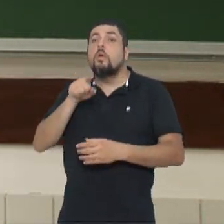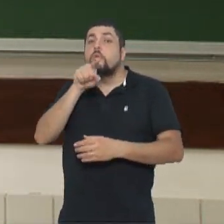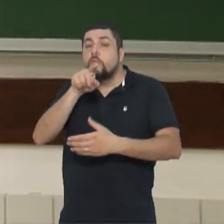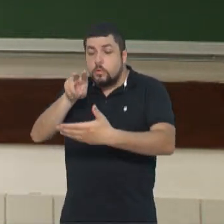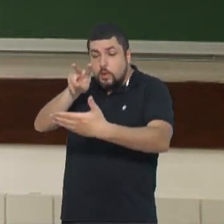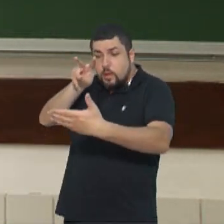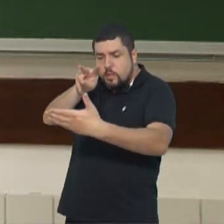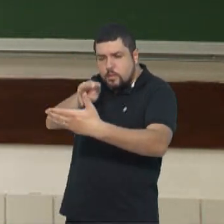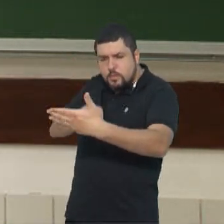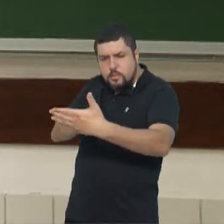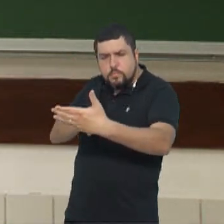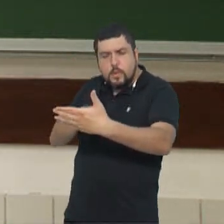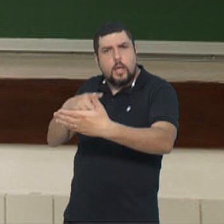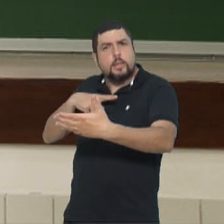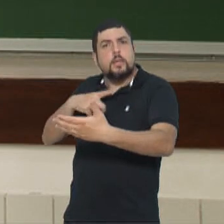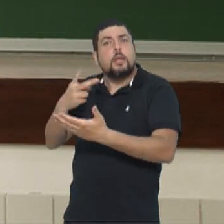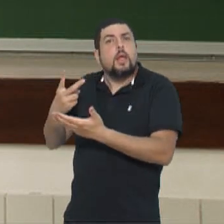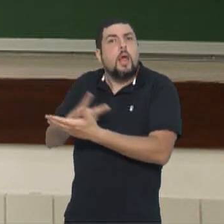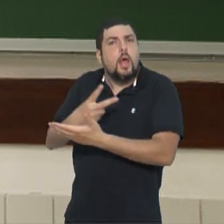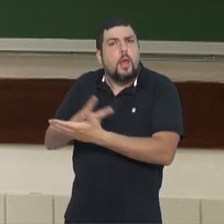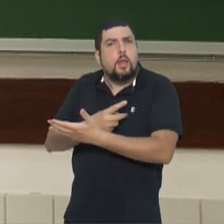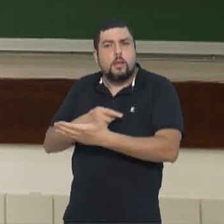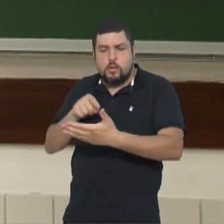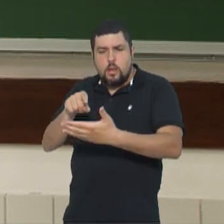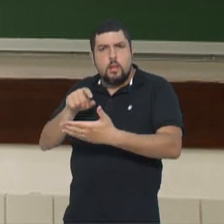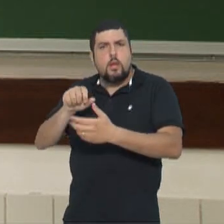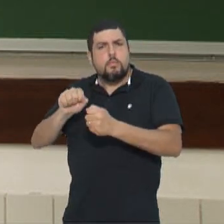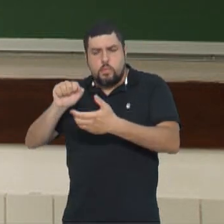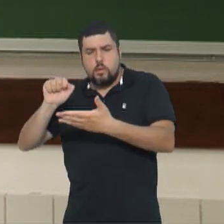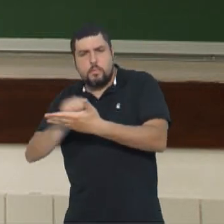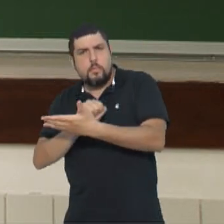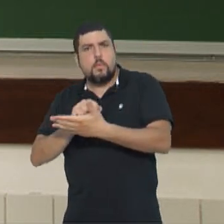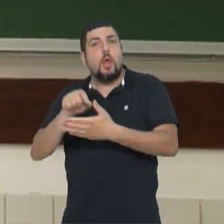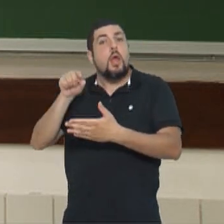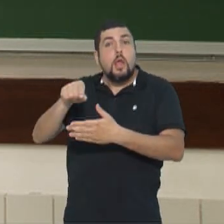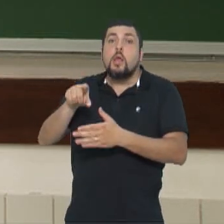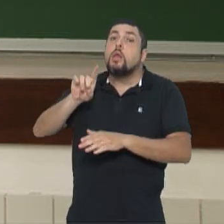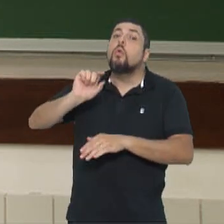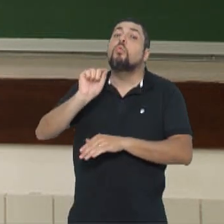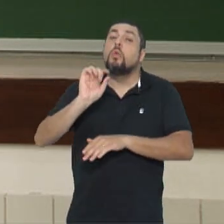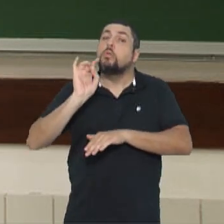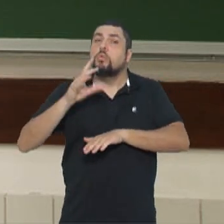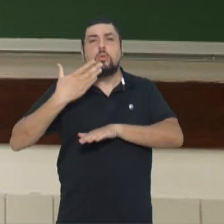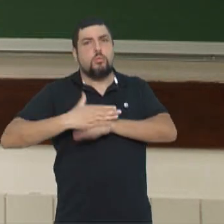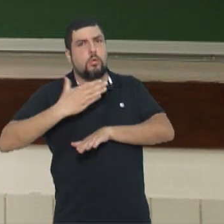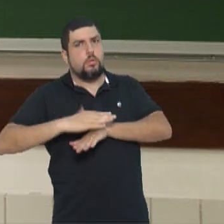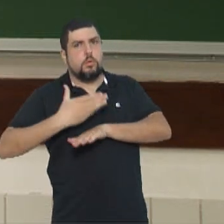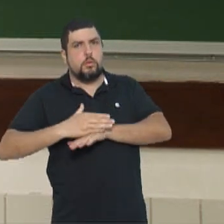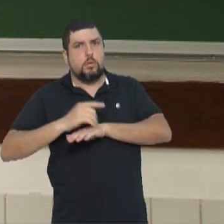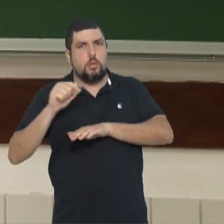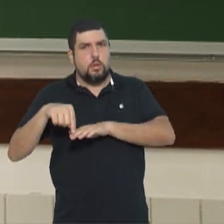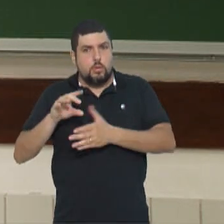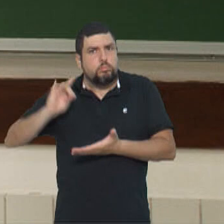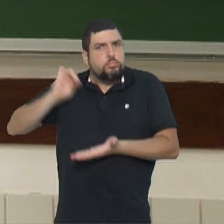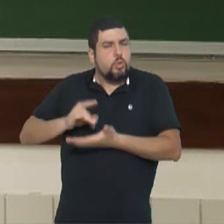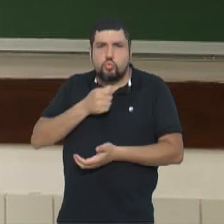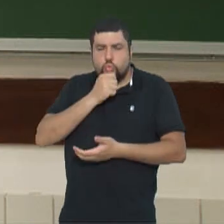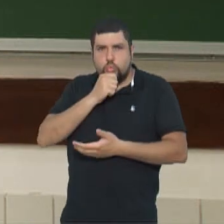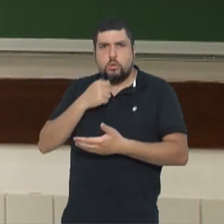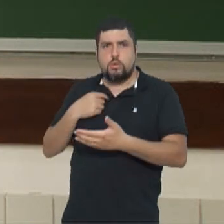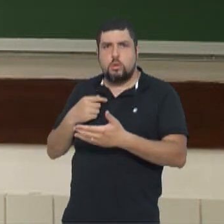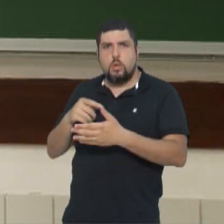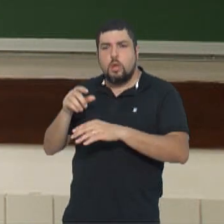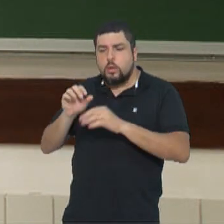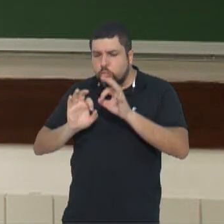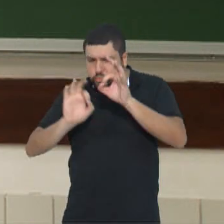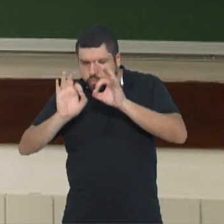pode apagar, você pode riscar em cima, porque rascunho é rascunho, não tem problema, pode rabiscar. Organizou de novo,